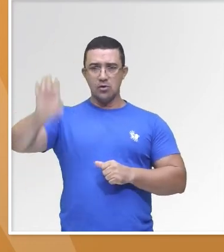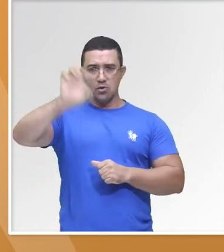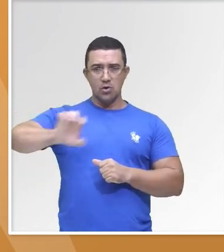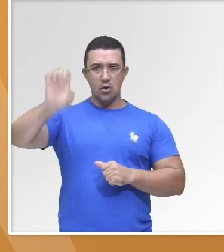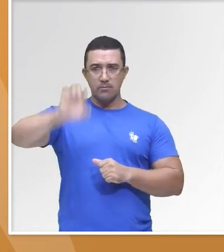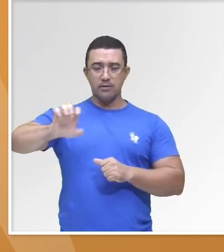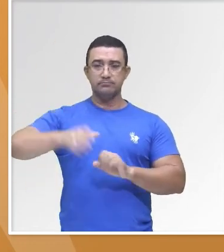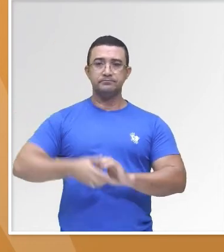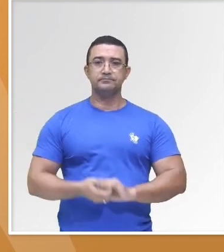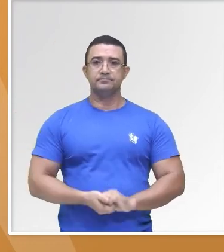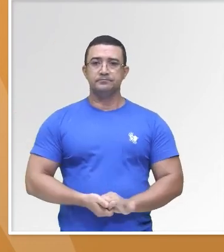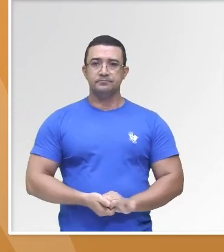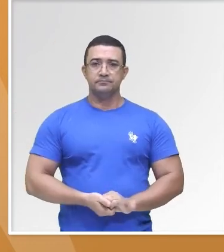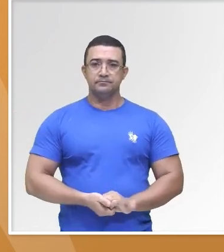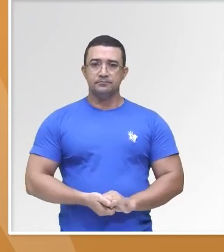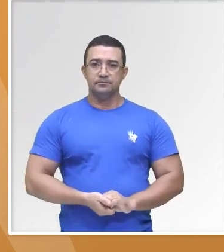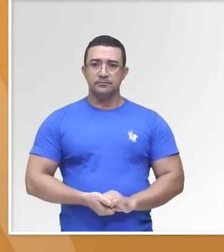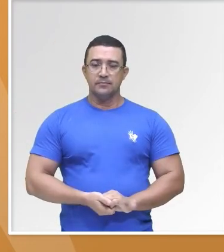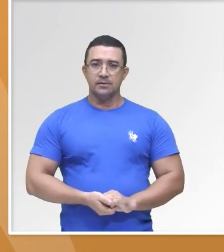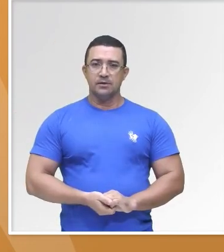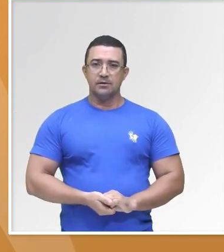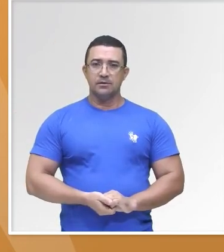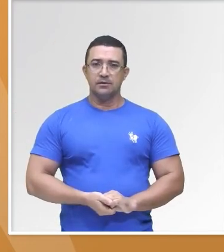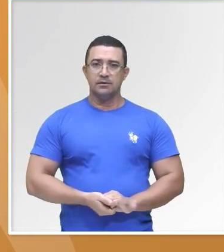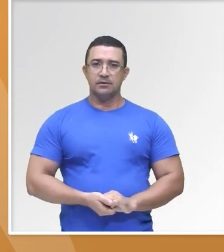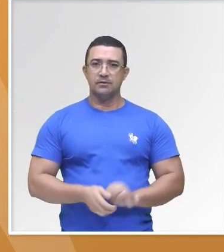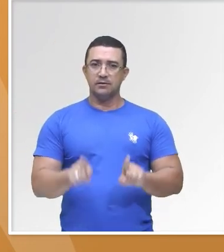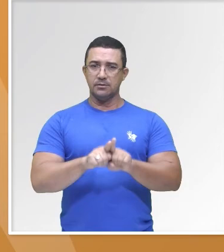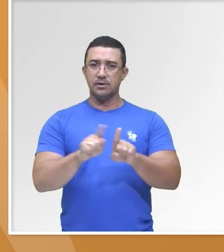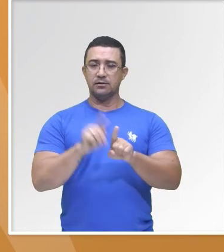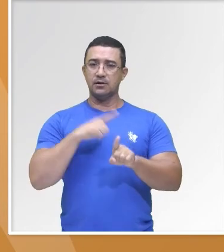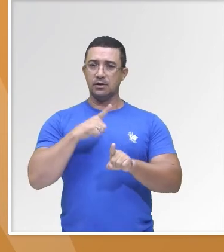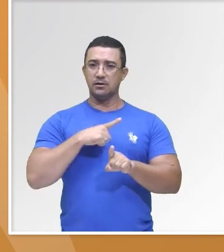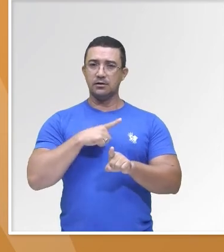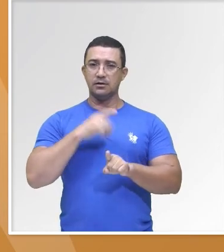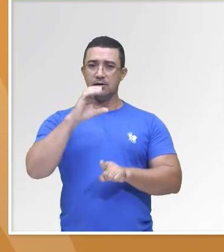para fechar, nós temos aí Carlos